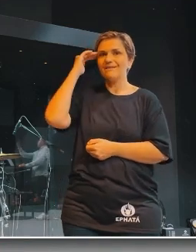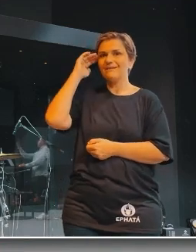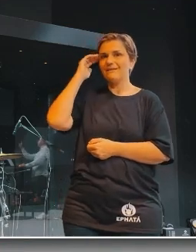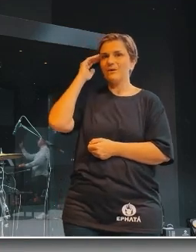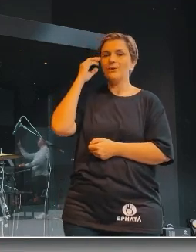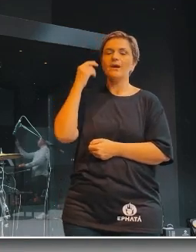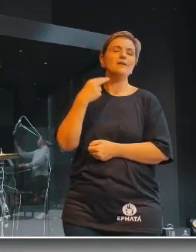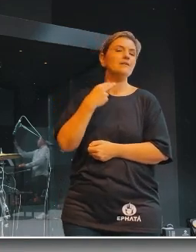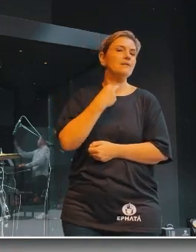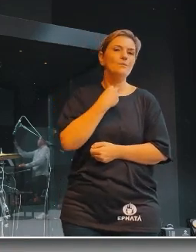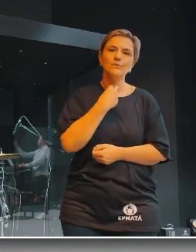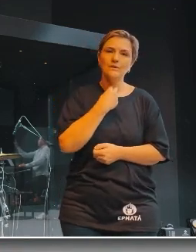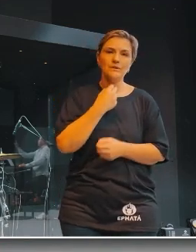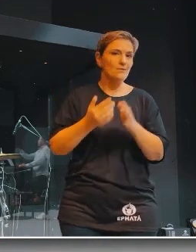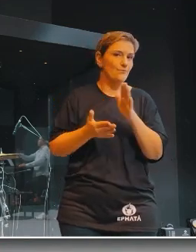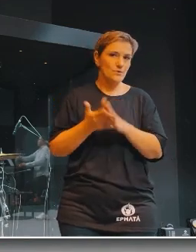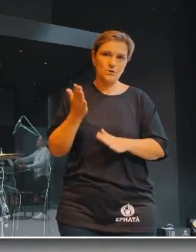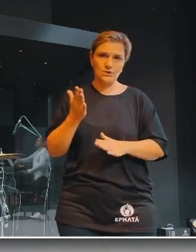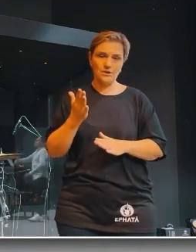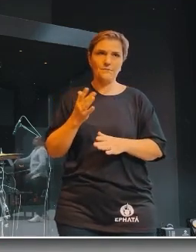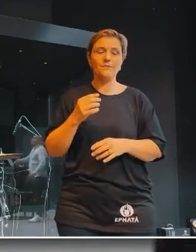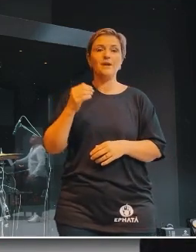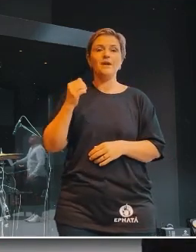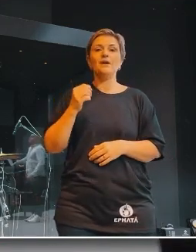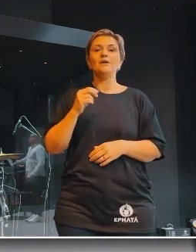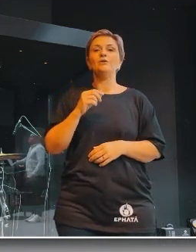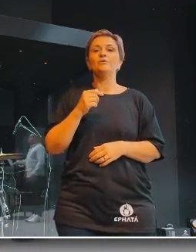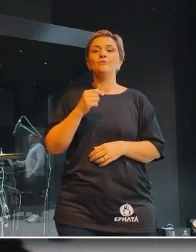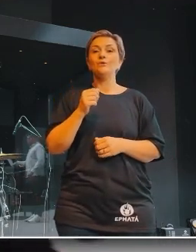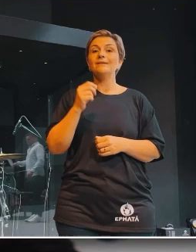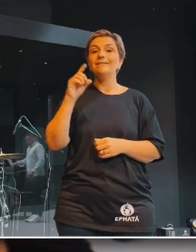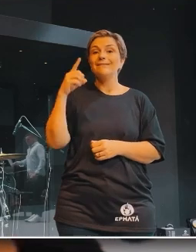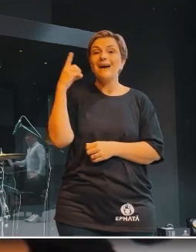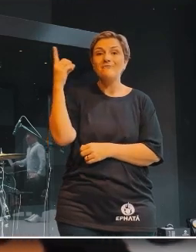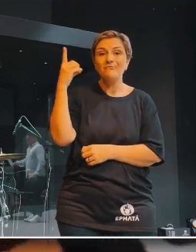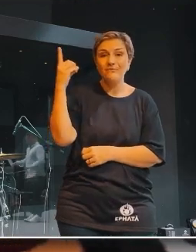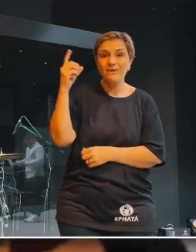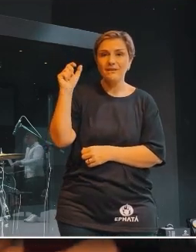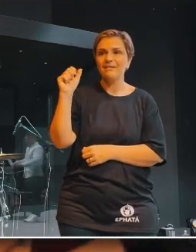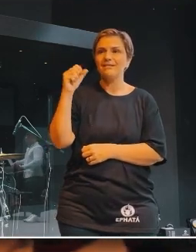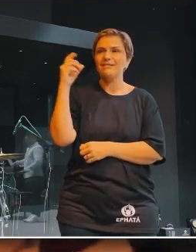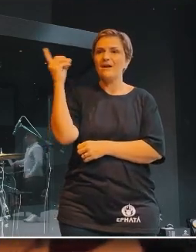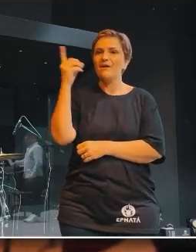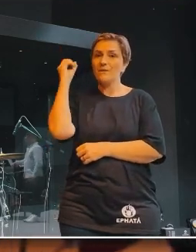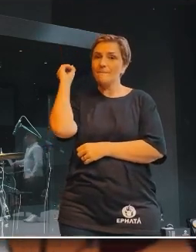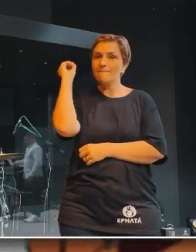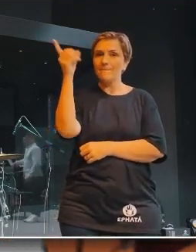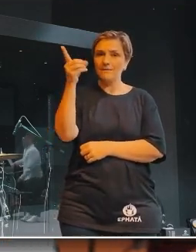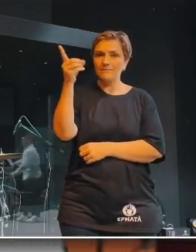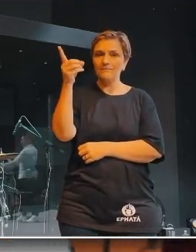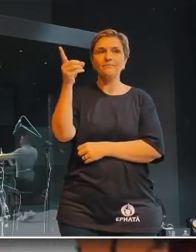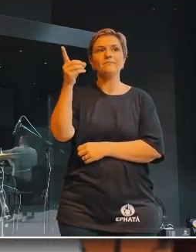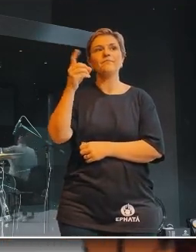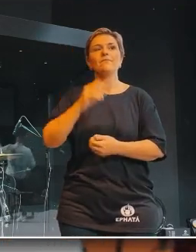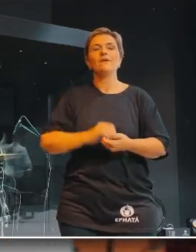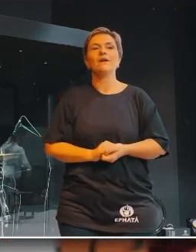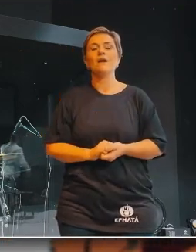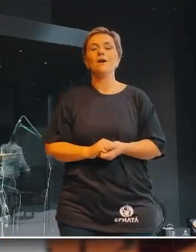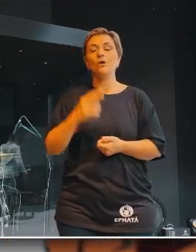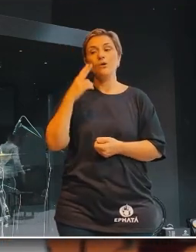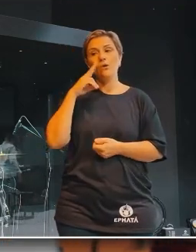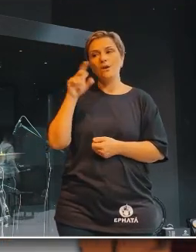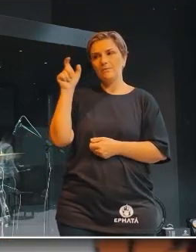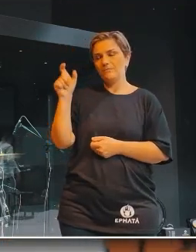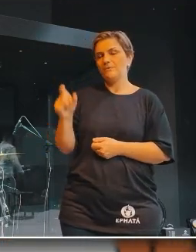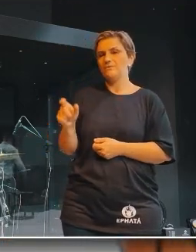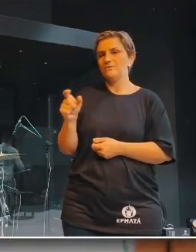não poderia fugir. Repete comigo: Davi. Davi. Agora olha para a pessoa que está do